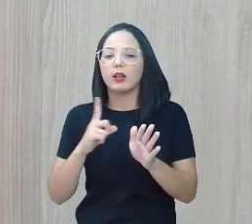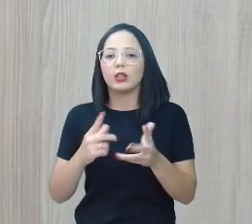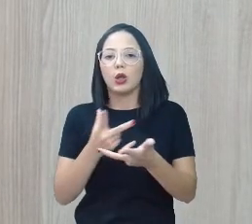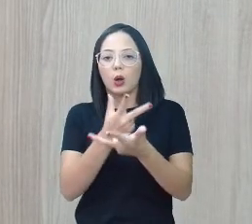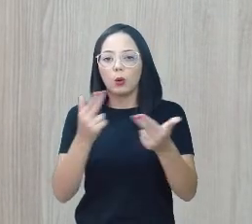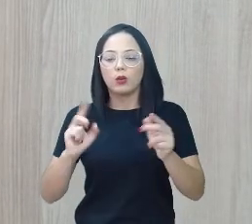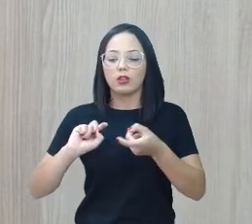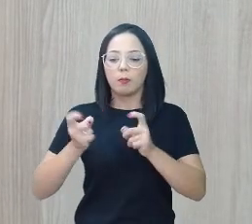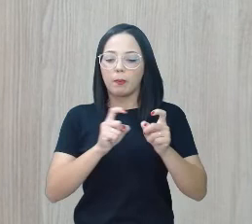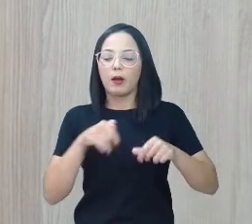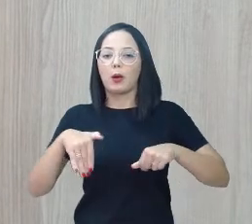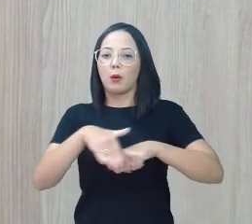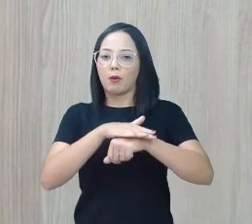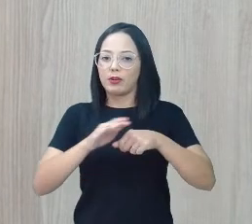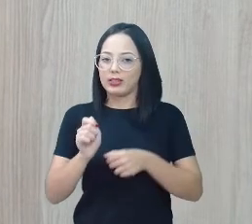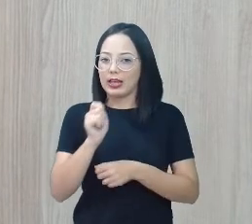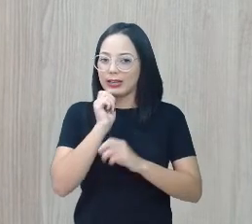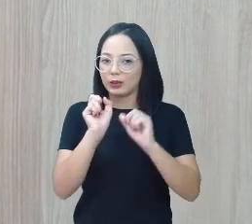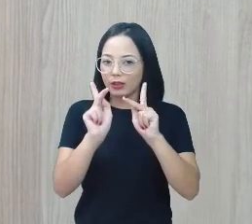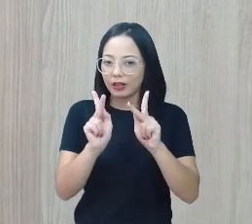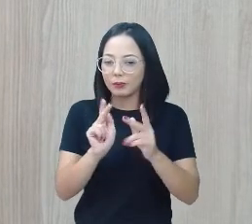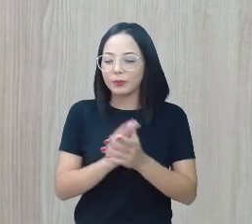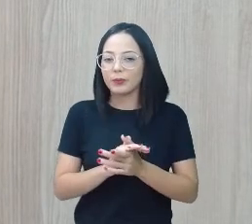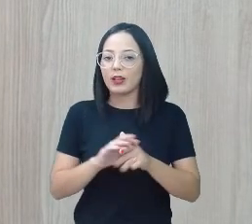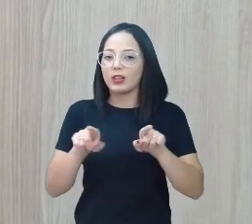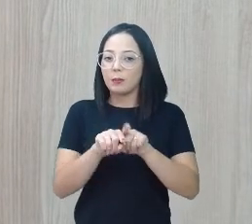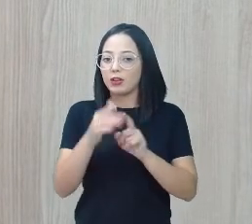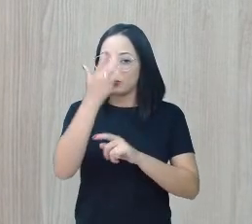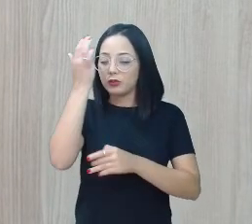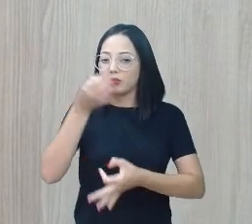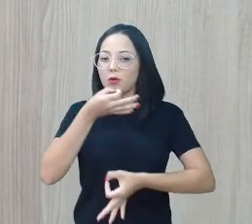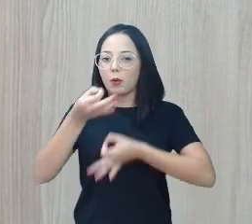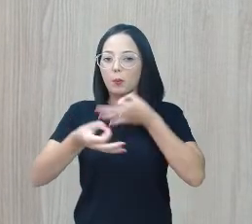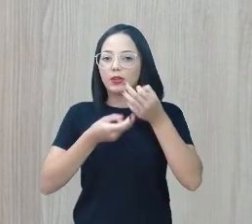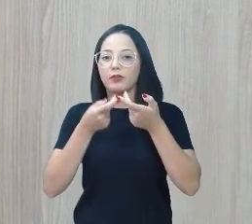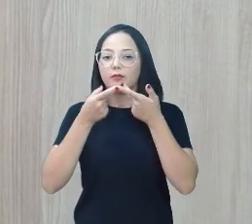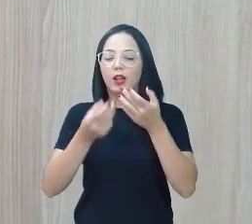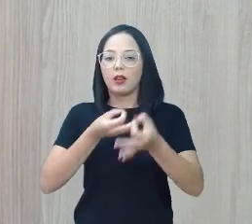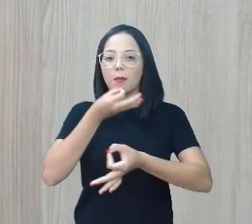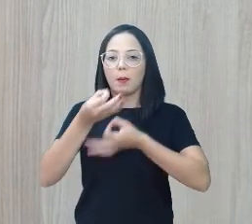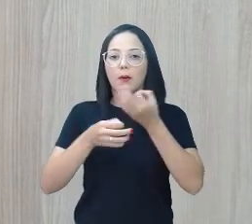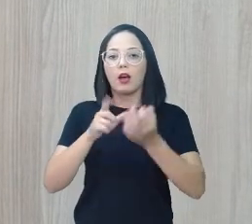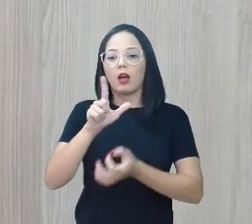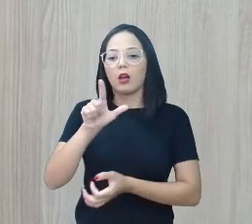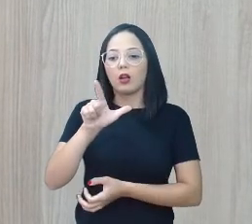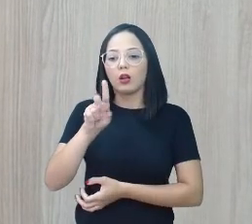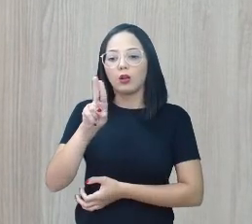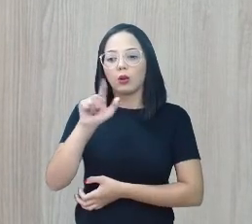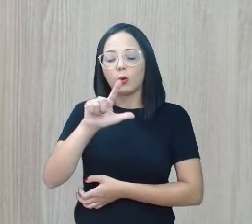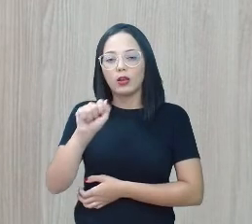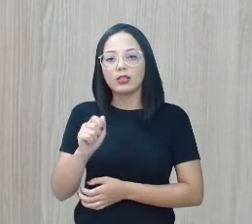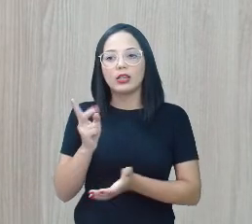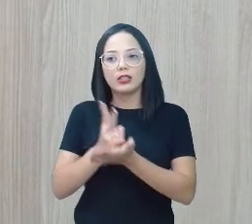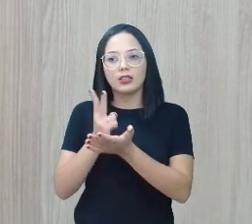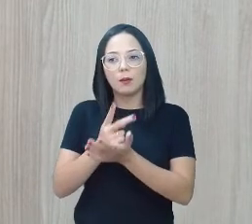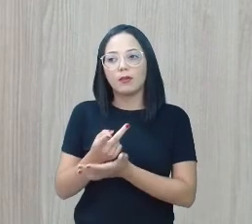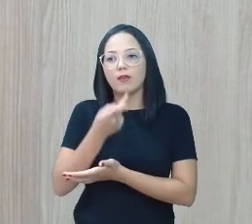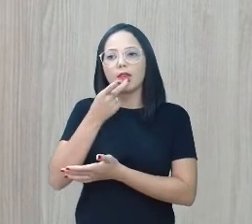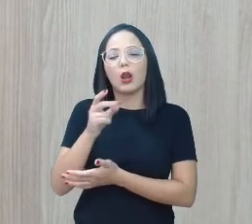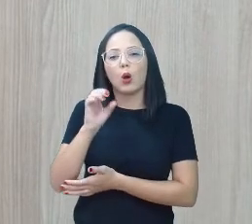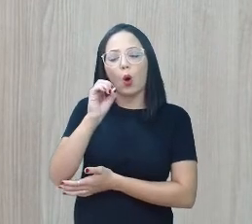para discutir, conversar ainda. A galera tá comentando aqui ainda no chat. A Luísa falou que sempre achou que era o